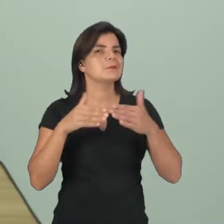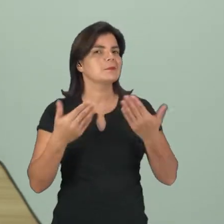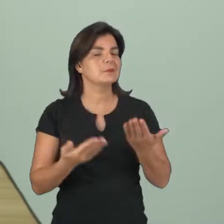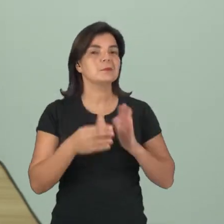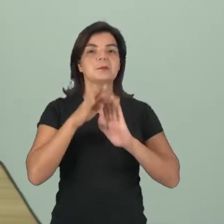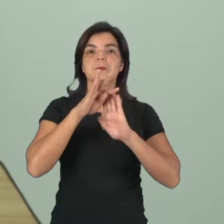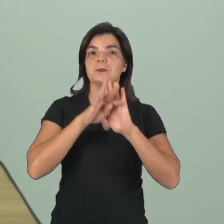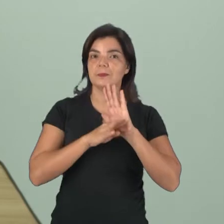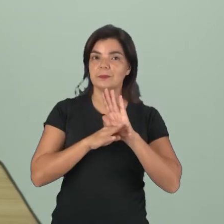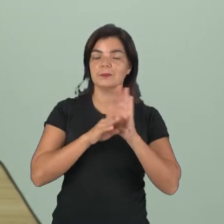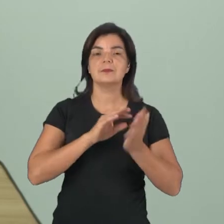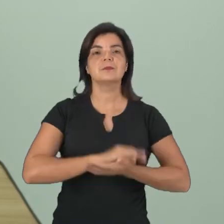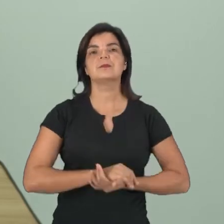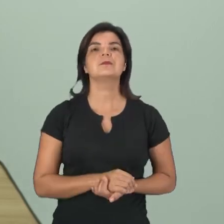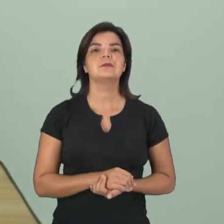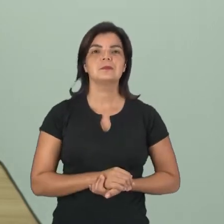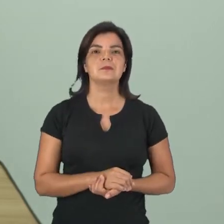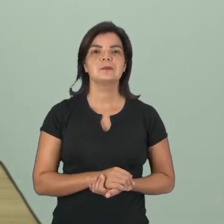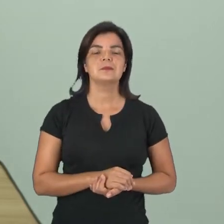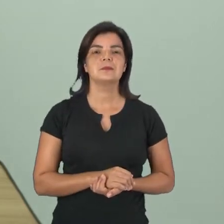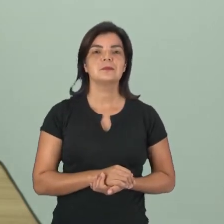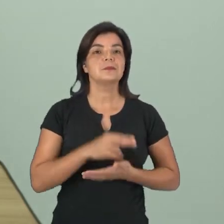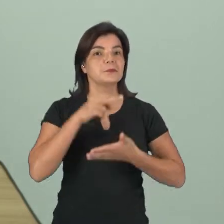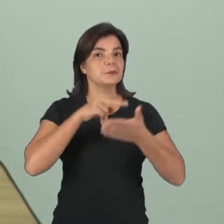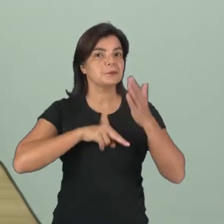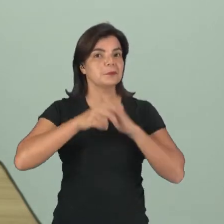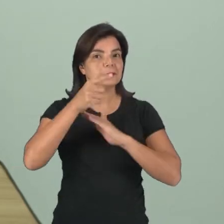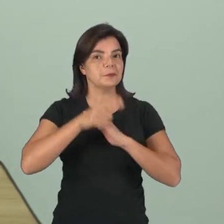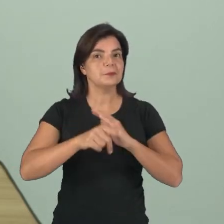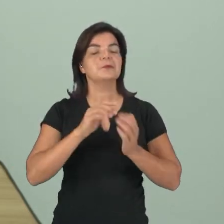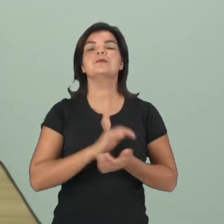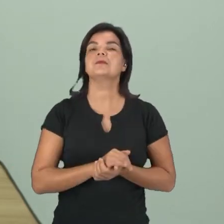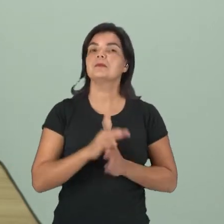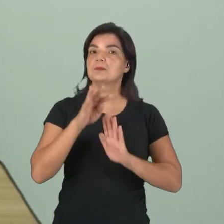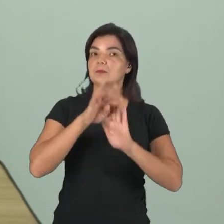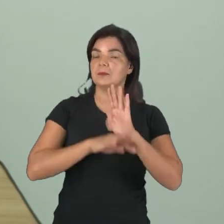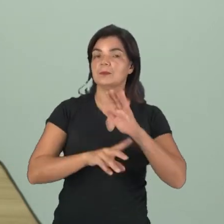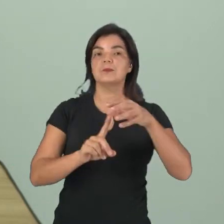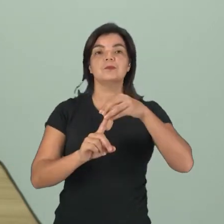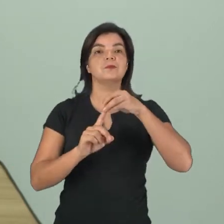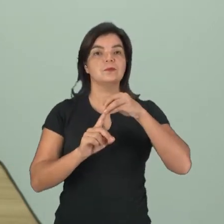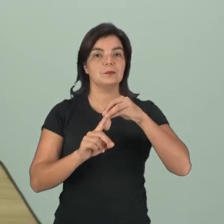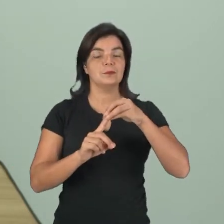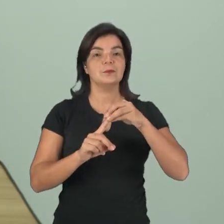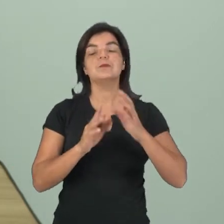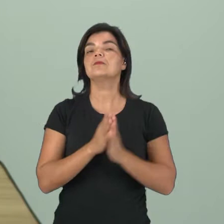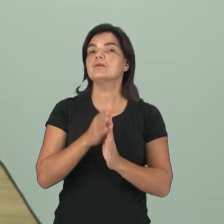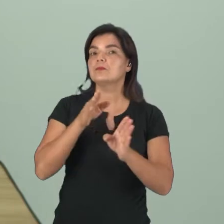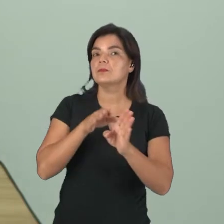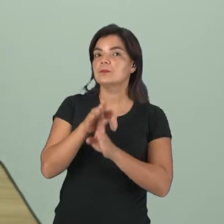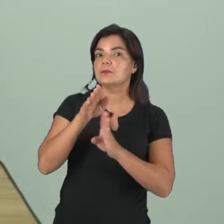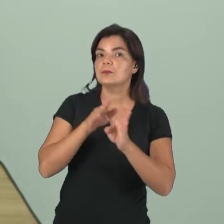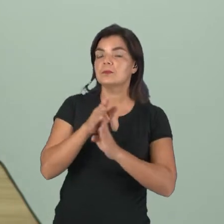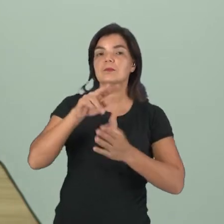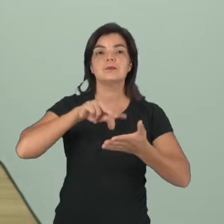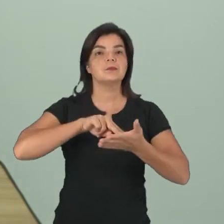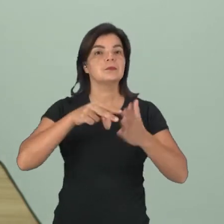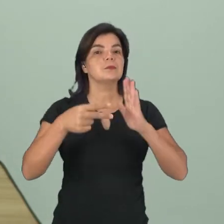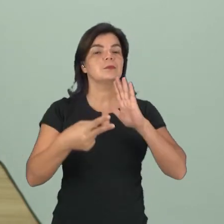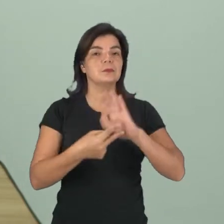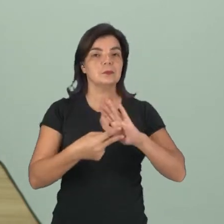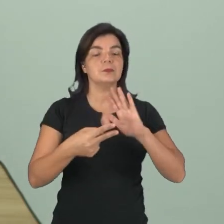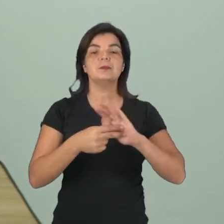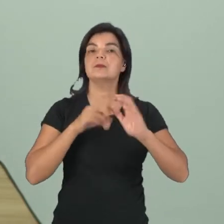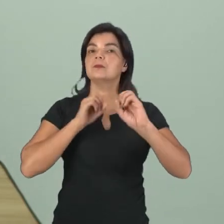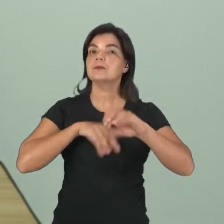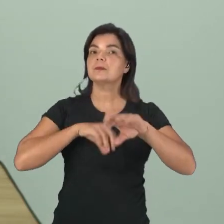é o texto? Vou ler novamente. Esse texto tem a finalidade de nos dar instruções, ou seja,